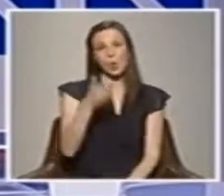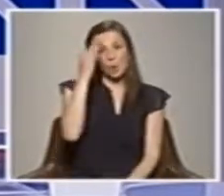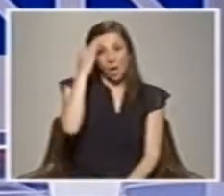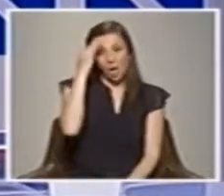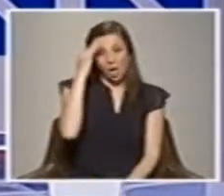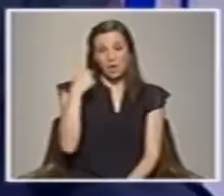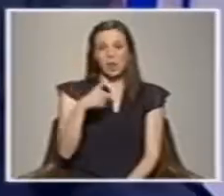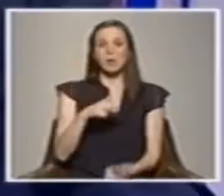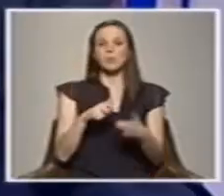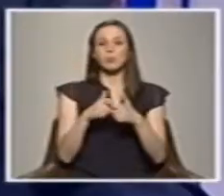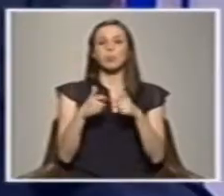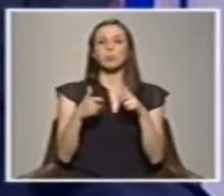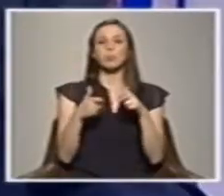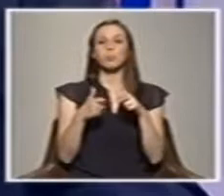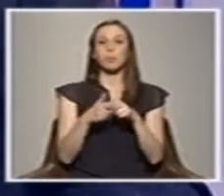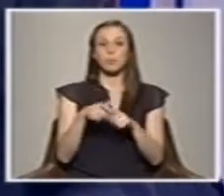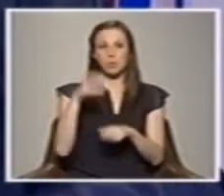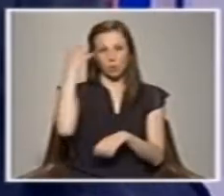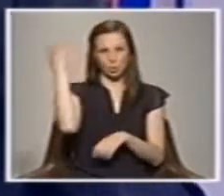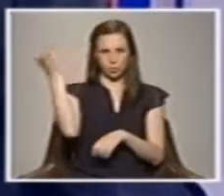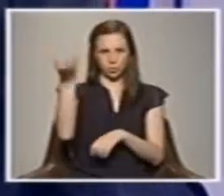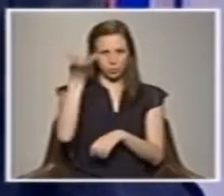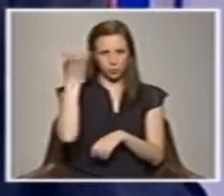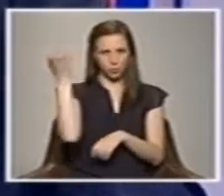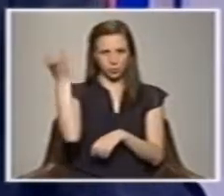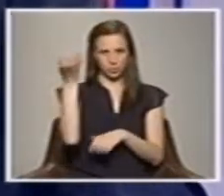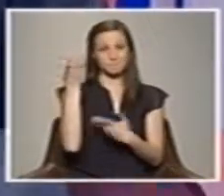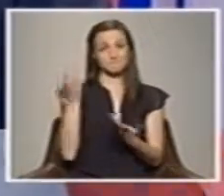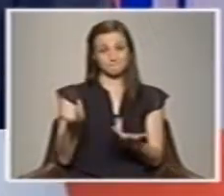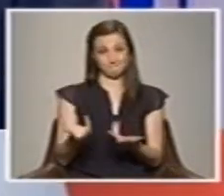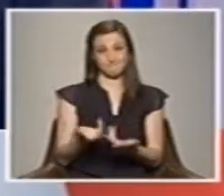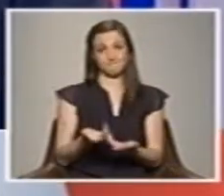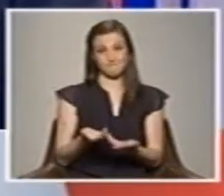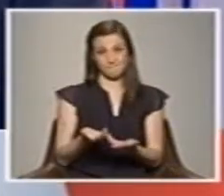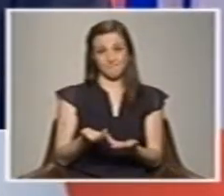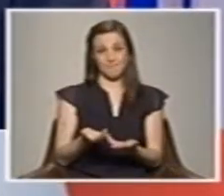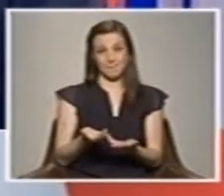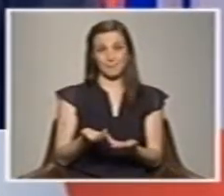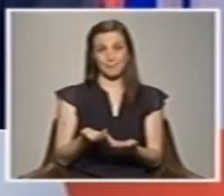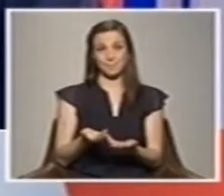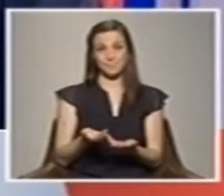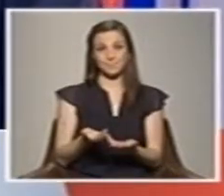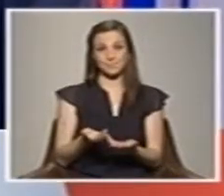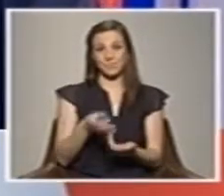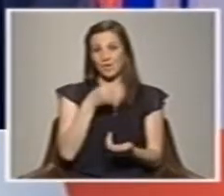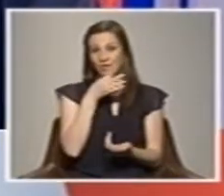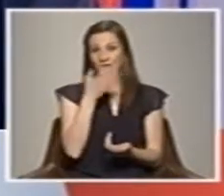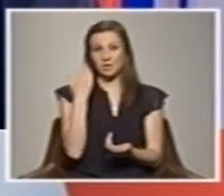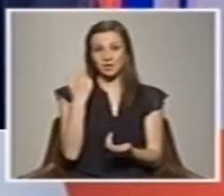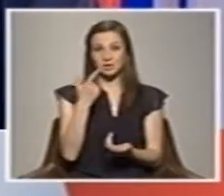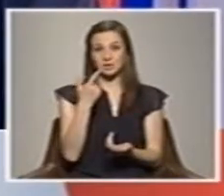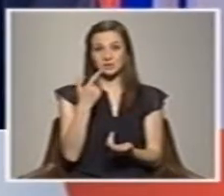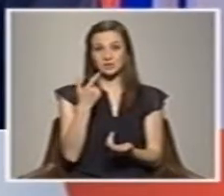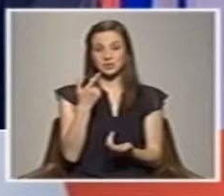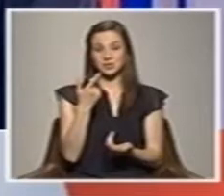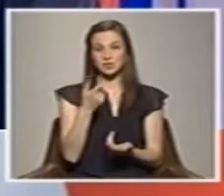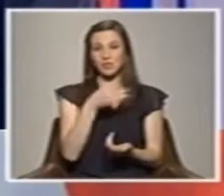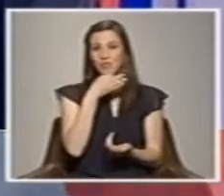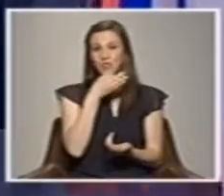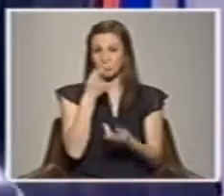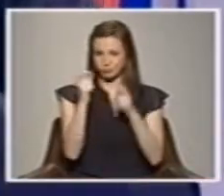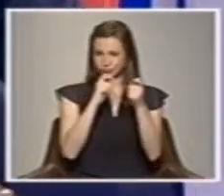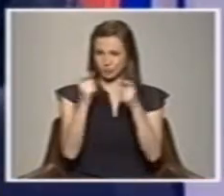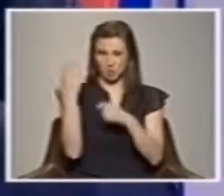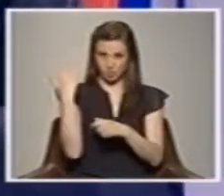problema, obviamente, cultural, precisando aquilo que, porque há bocado não falei na outra ronda, mas precisando daquilo que estávamos a